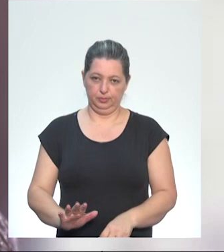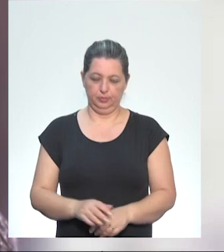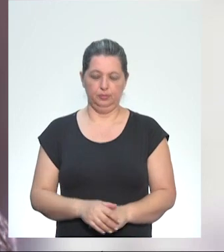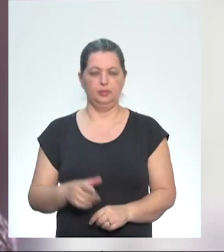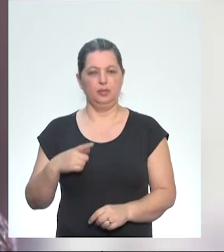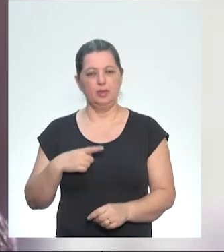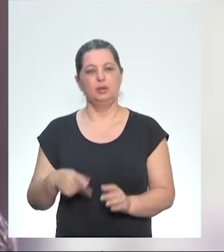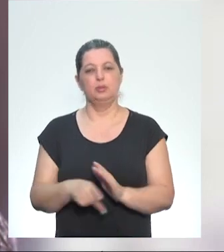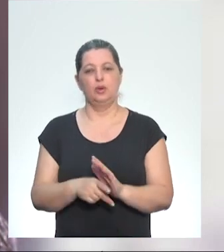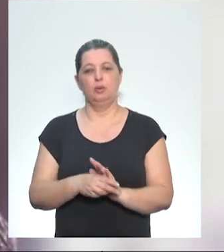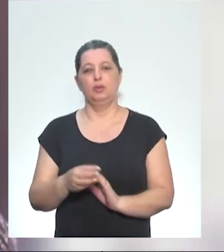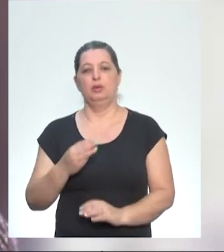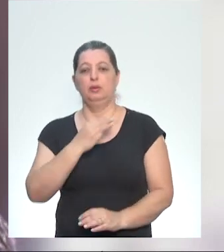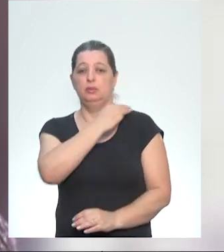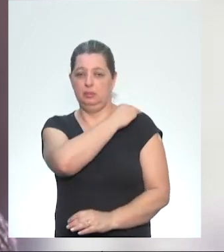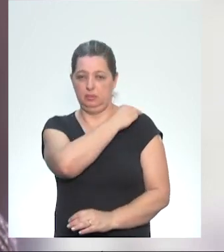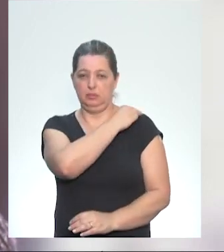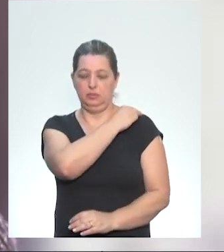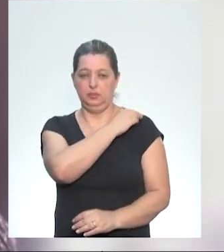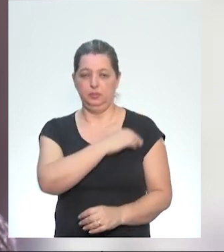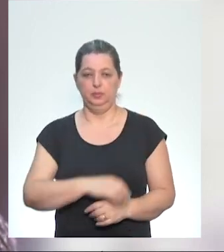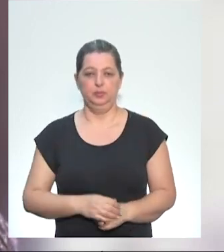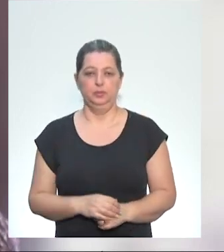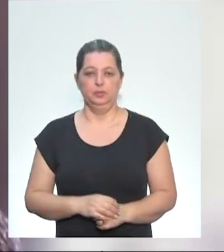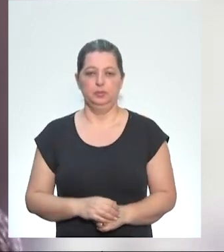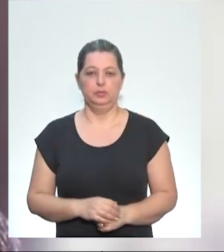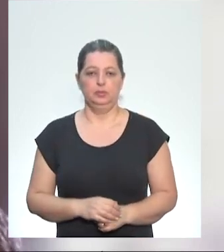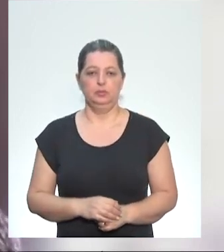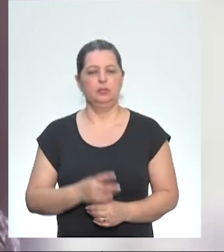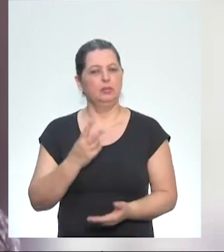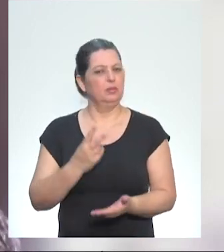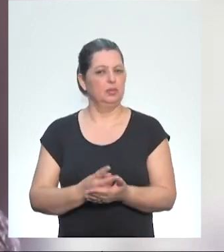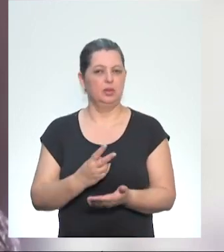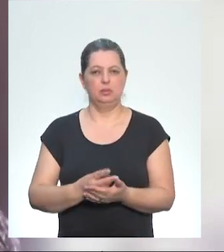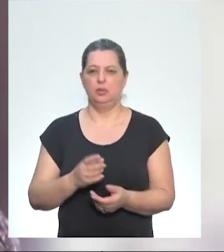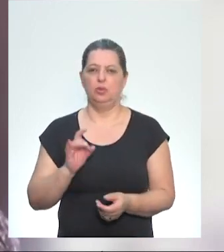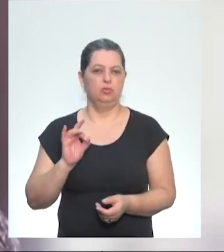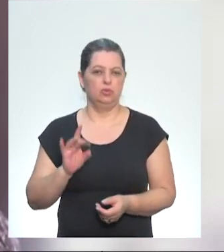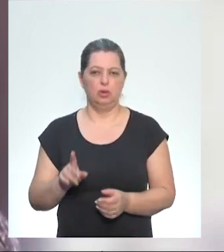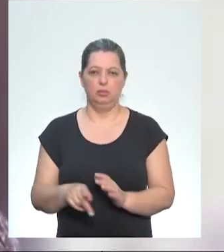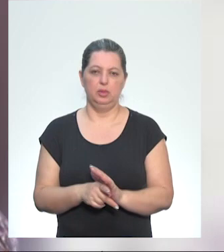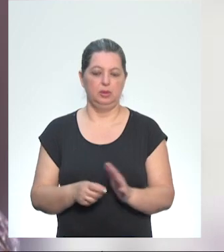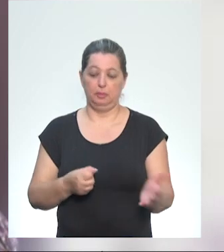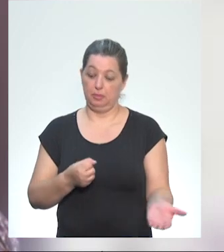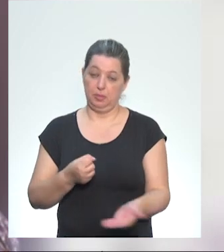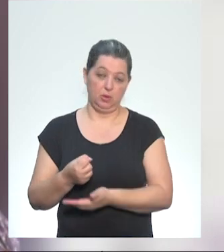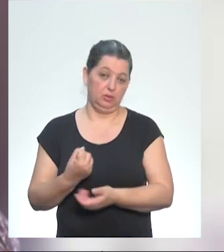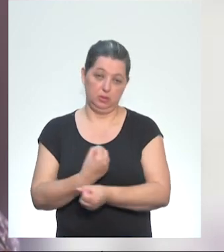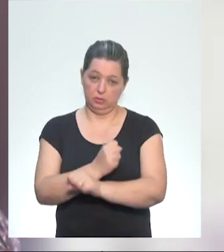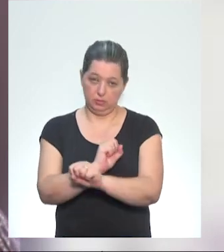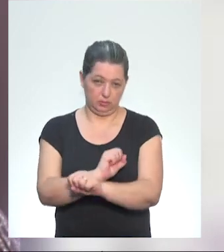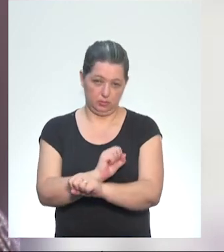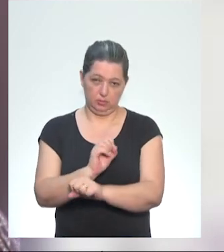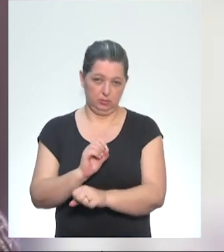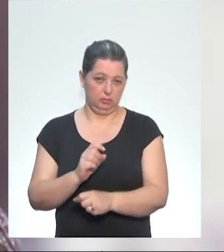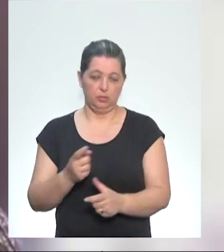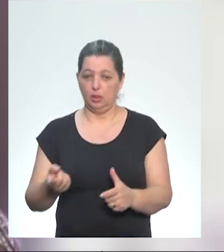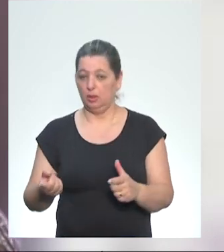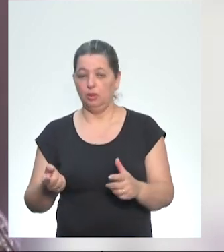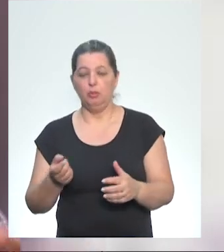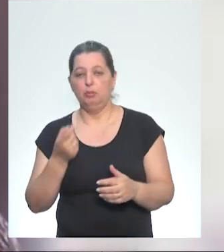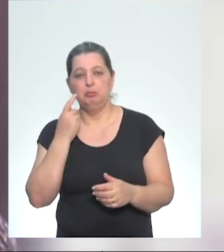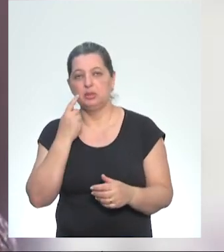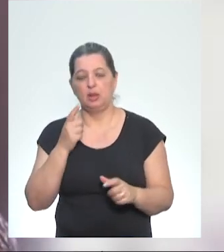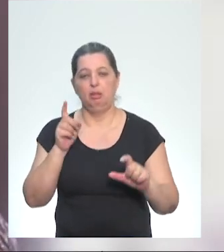estrutura militar, mas ainda assim os escravizados não eram base da sociedade, né? Eles não dependiam economicamente deles. E